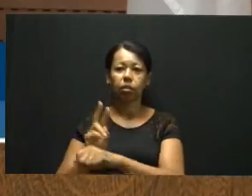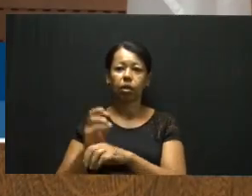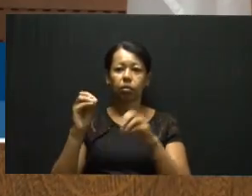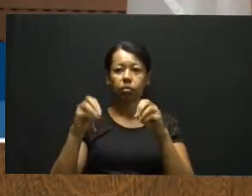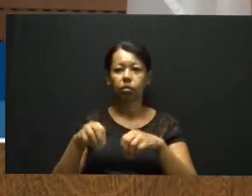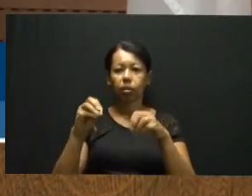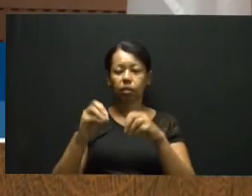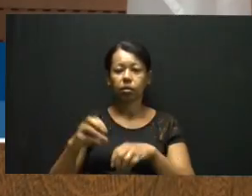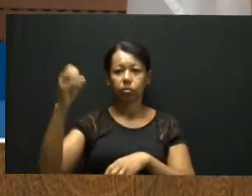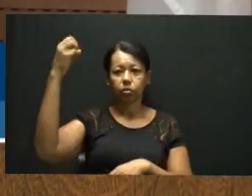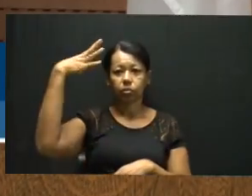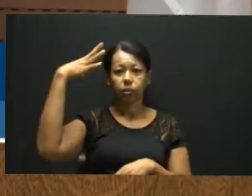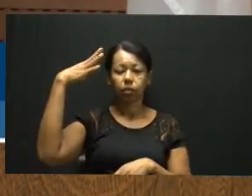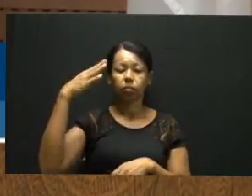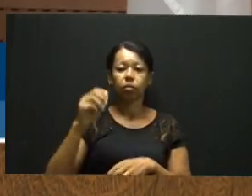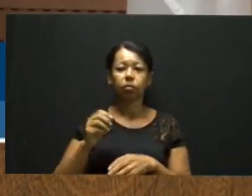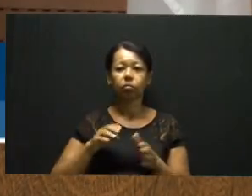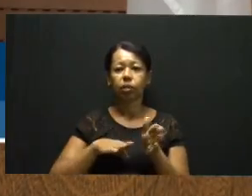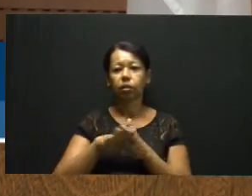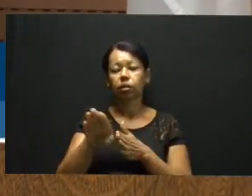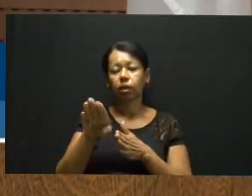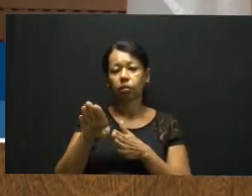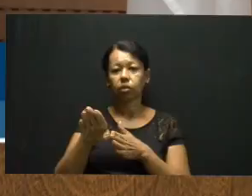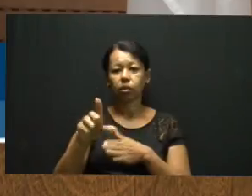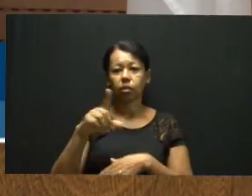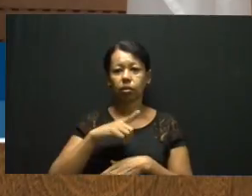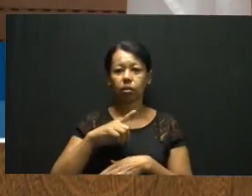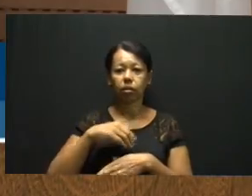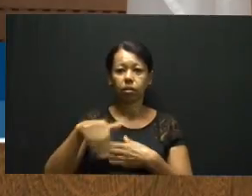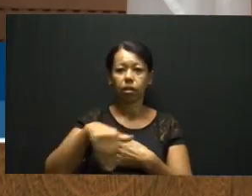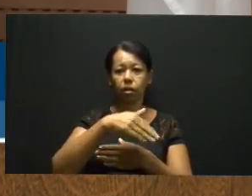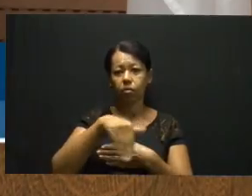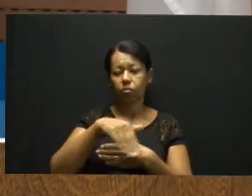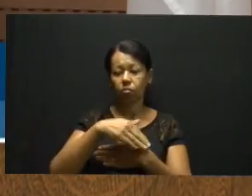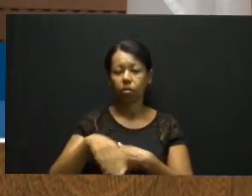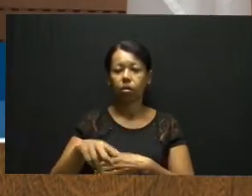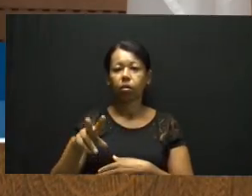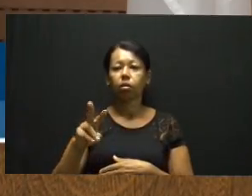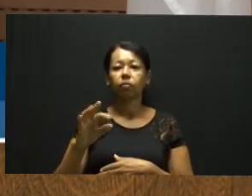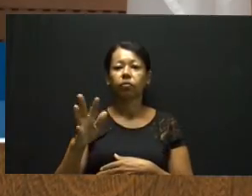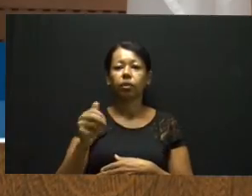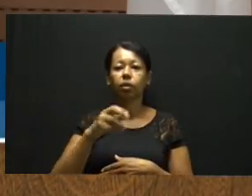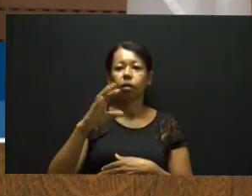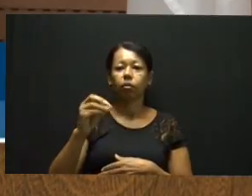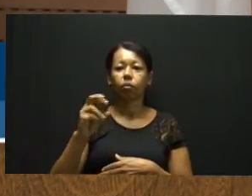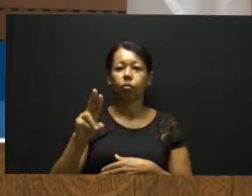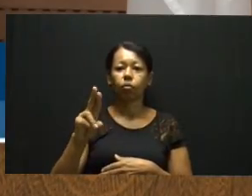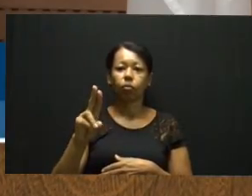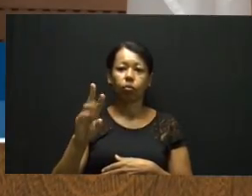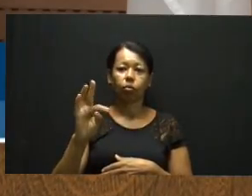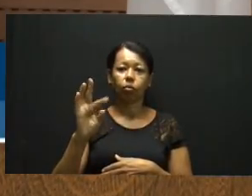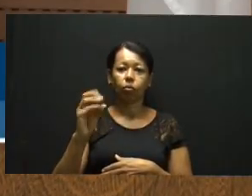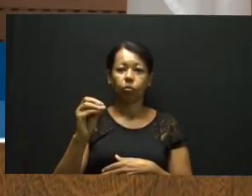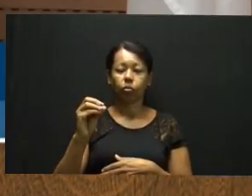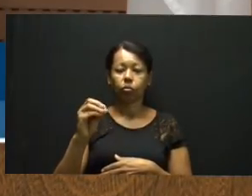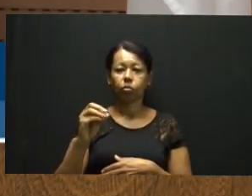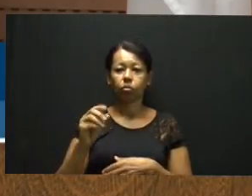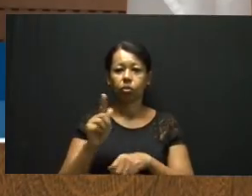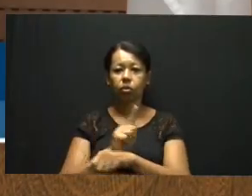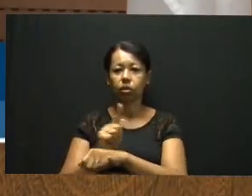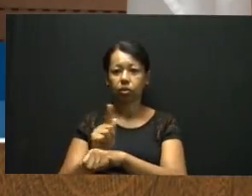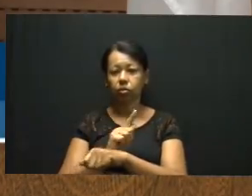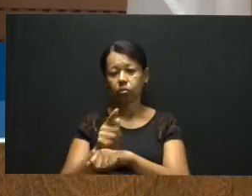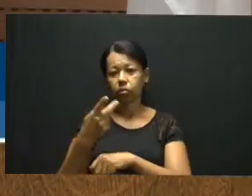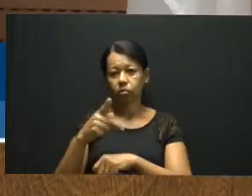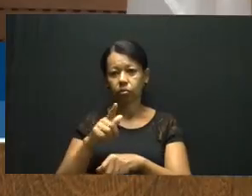instalação de iluminação na passagem subterrânea na Rua Dr. Fernando Costa, na Vila Couto. Caminhe-se. Gestões visando